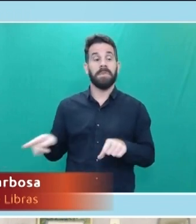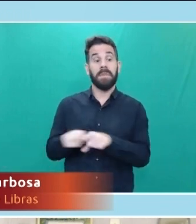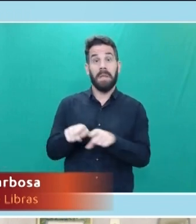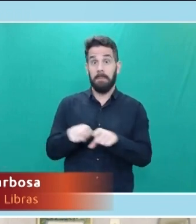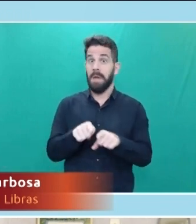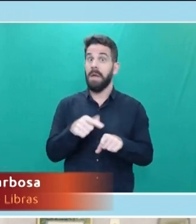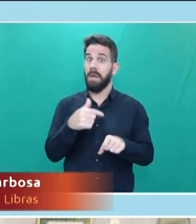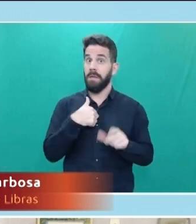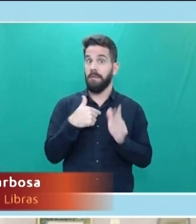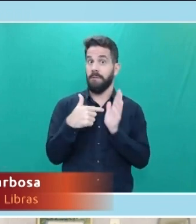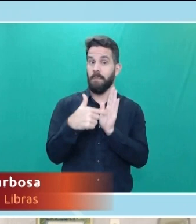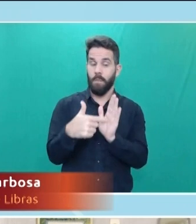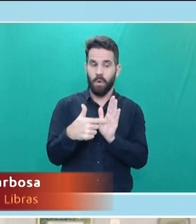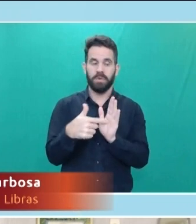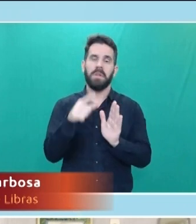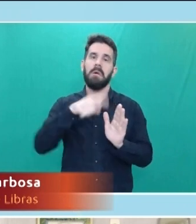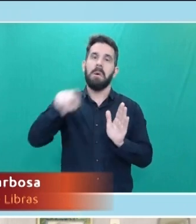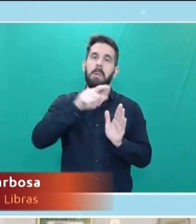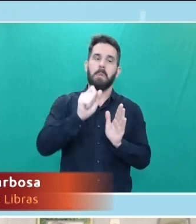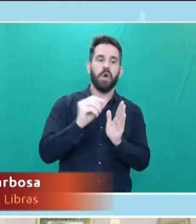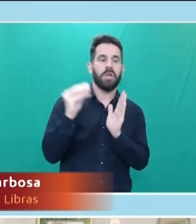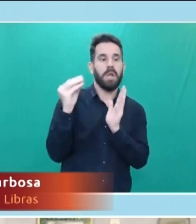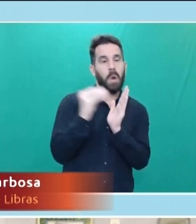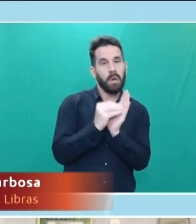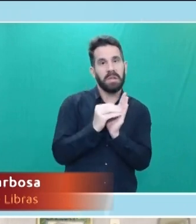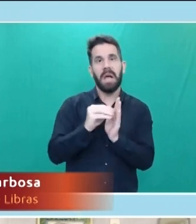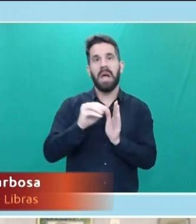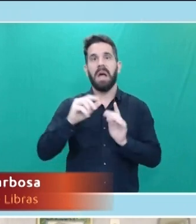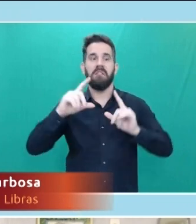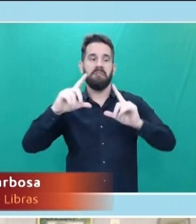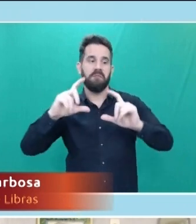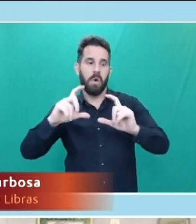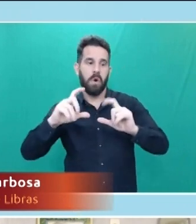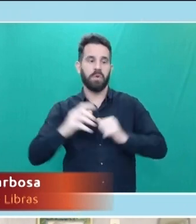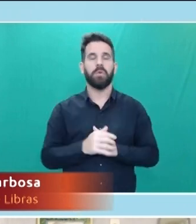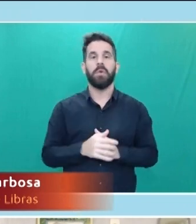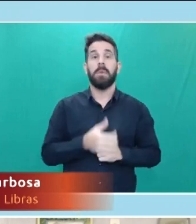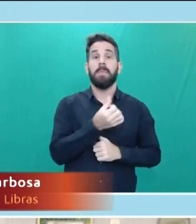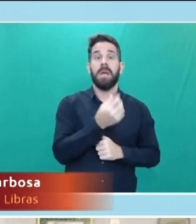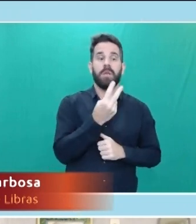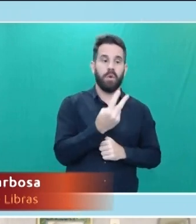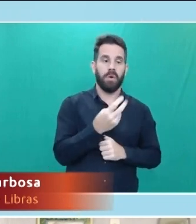possa anotar se quiser, ou tirar uma foto. É o